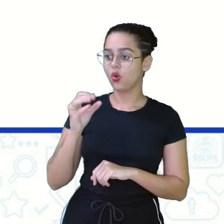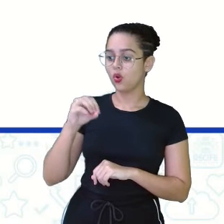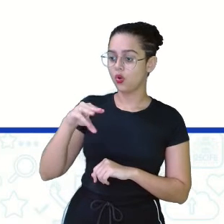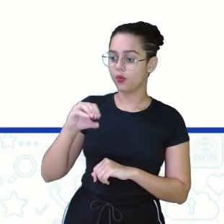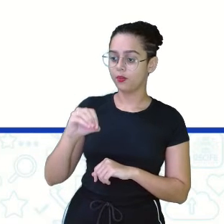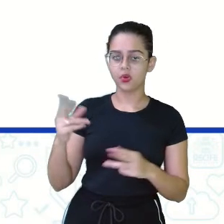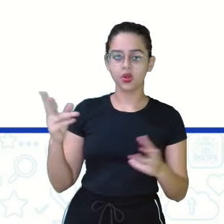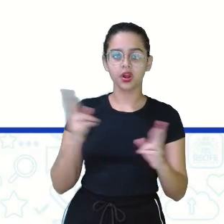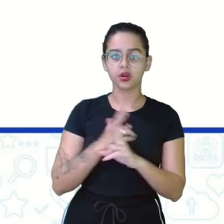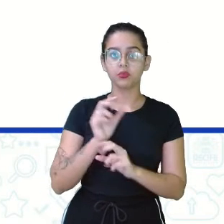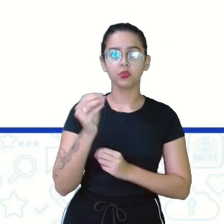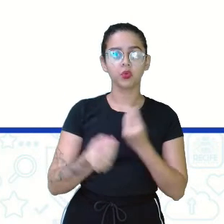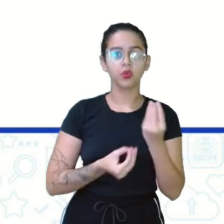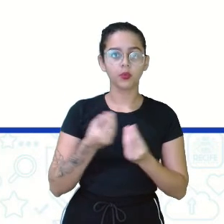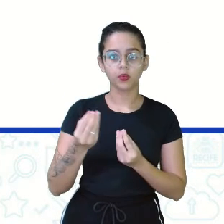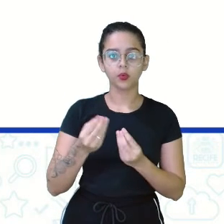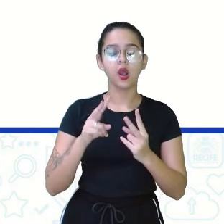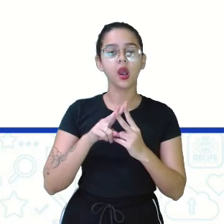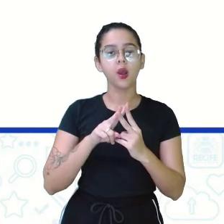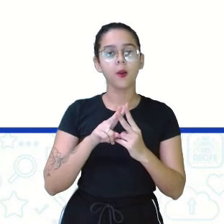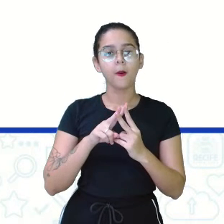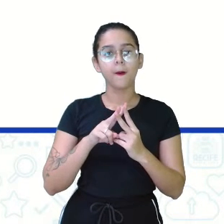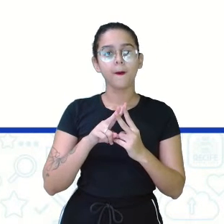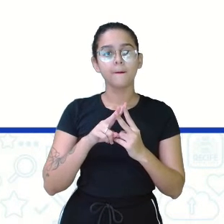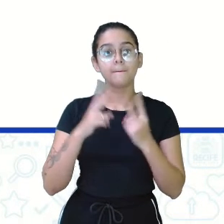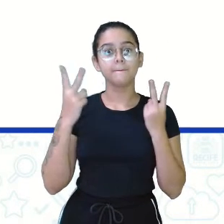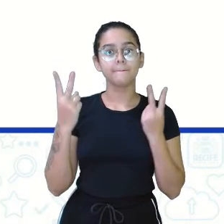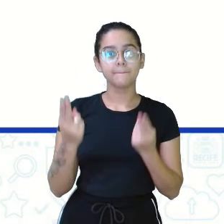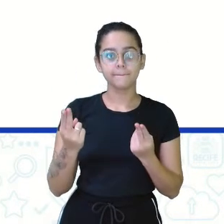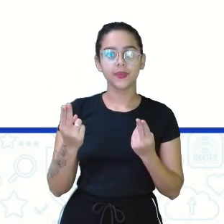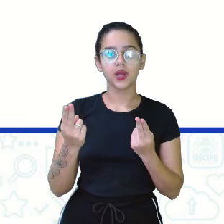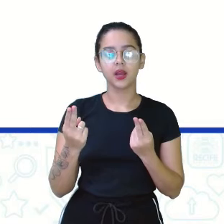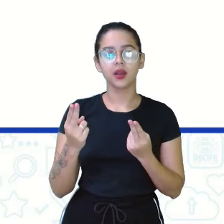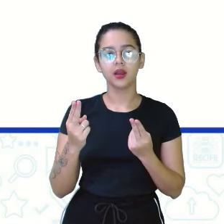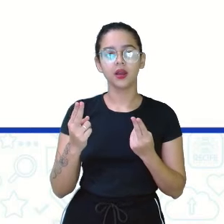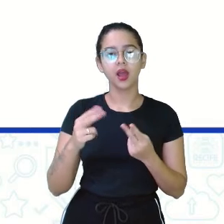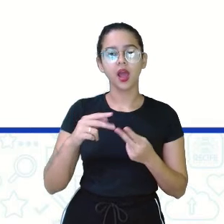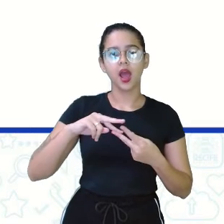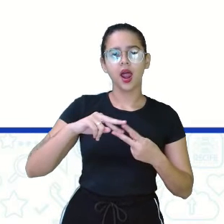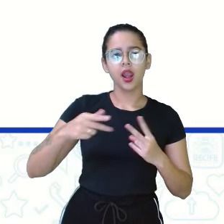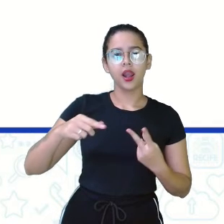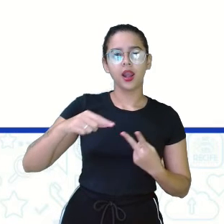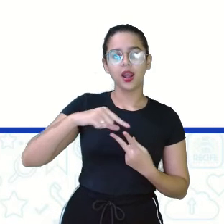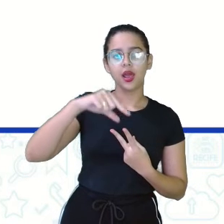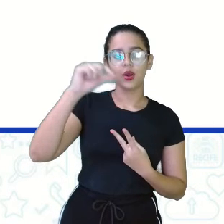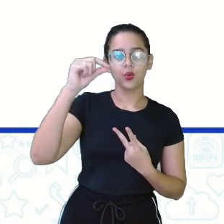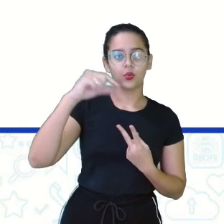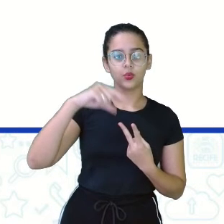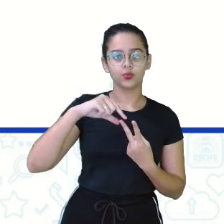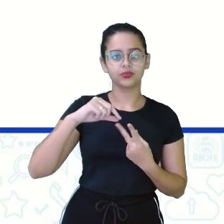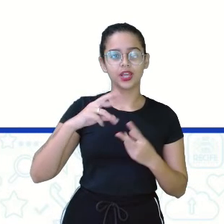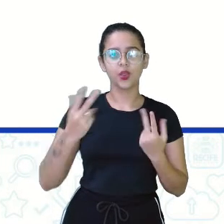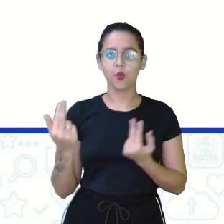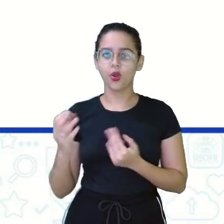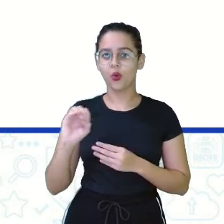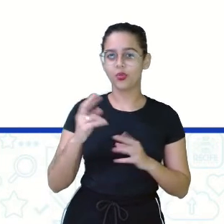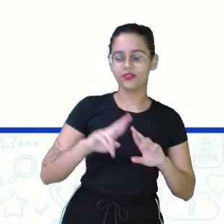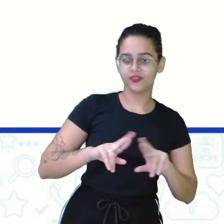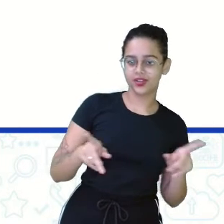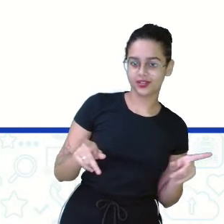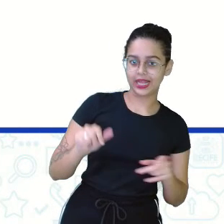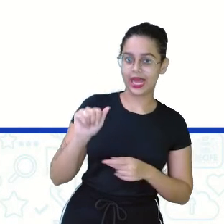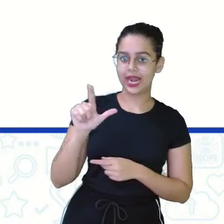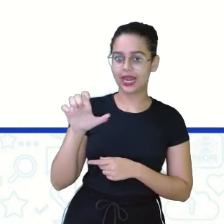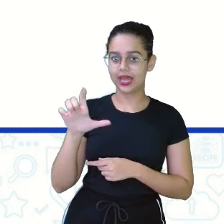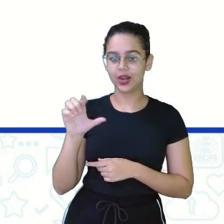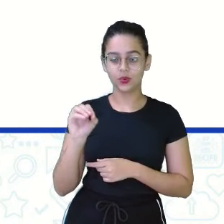está relacionado ao par de alelos, né? Se eles vão ser iguais ou se eles vão ser diferentes. Então, o